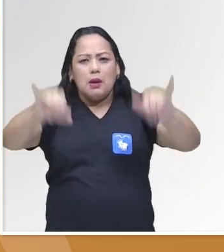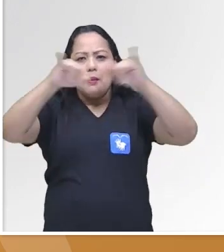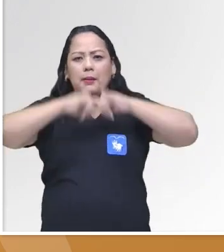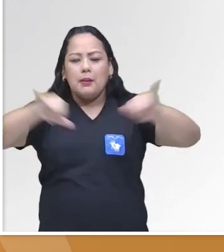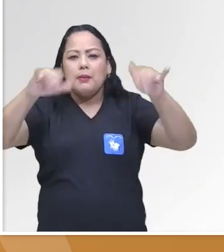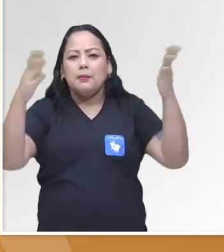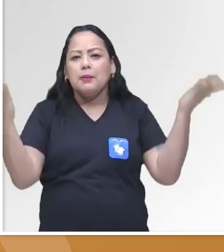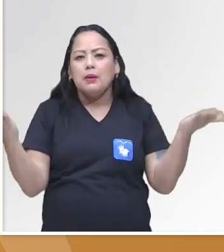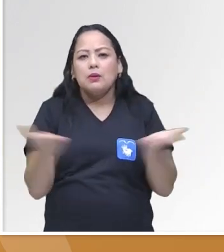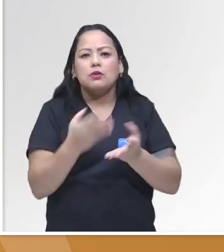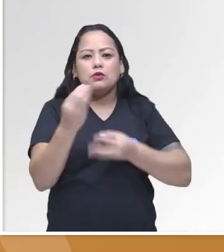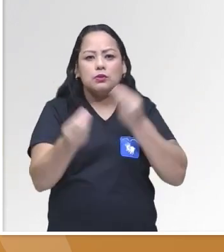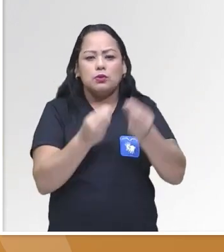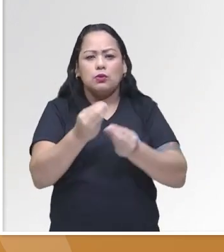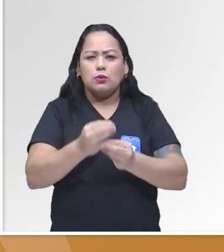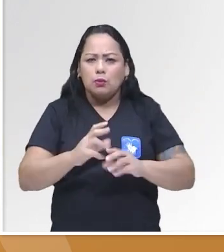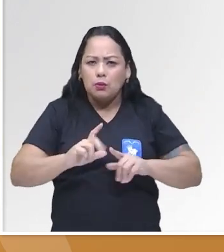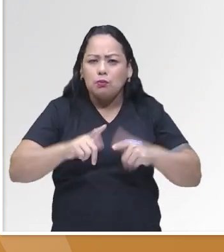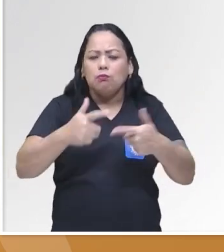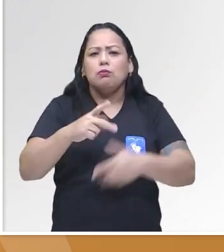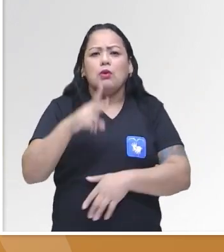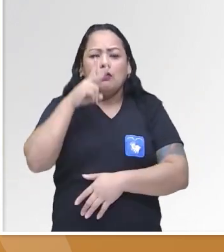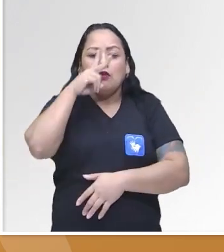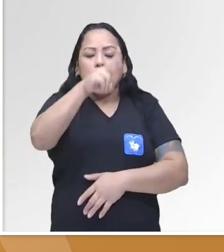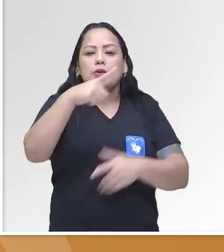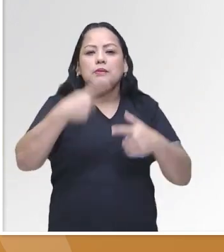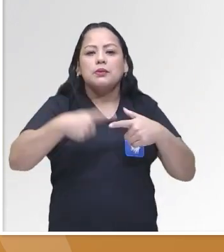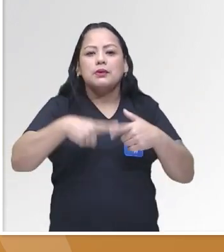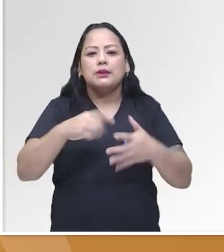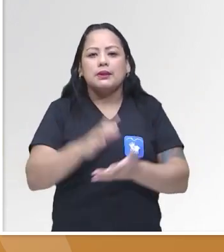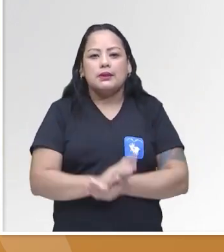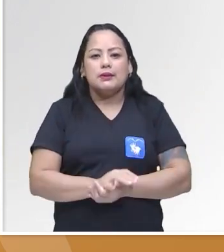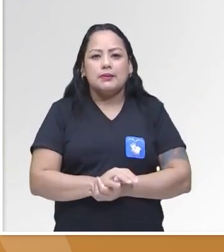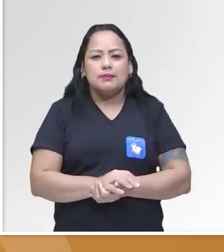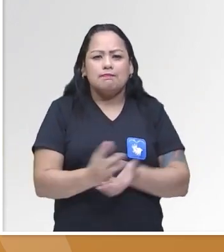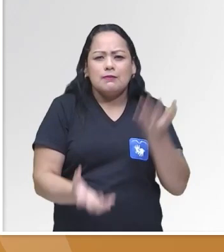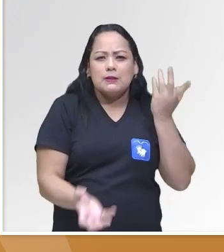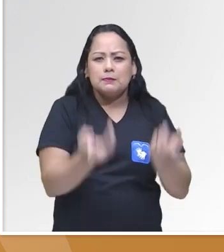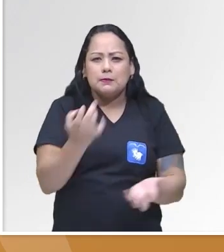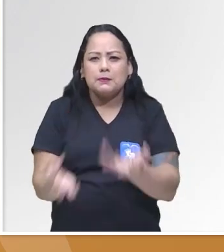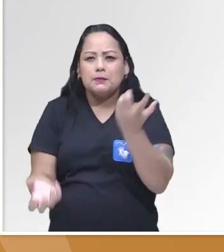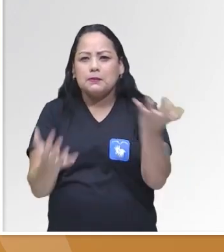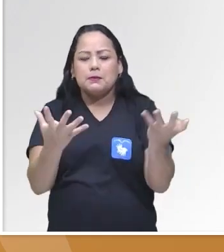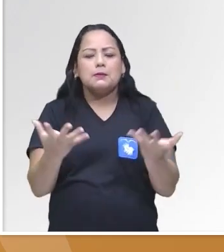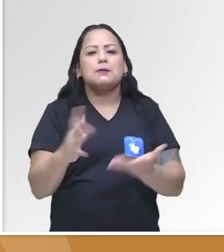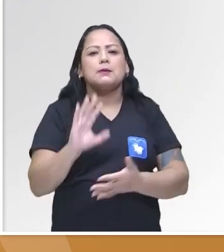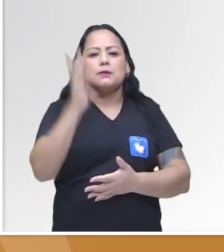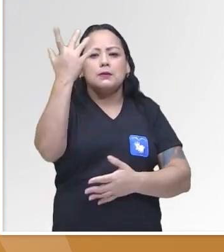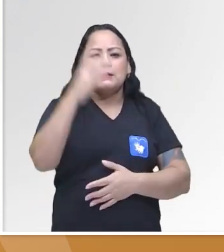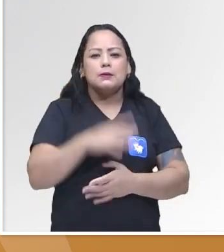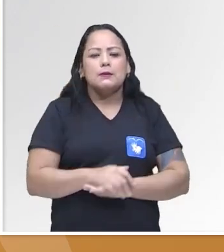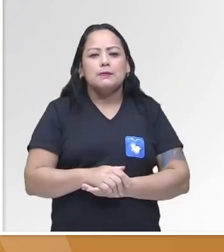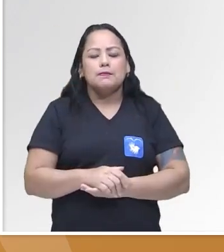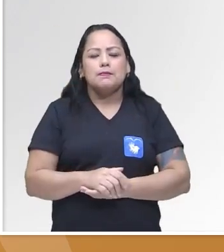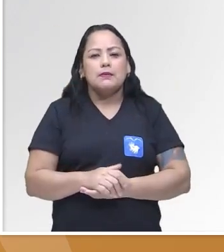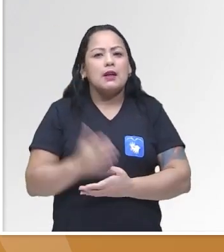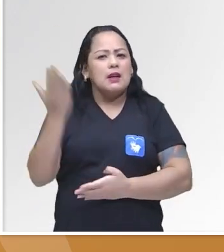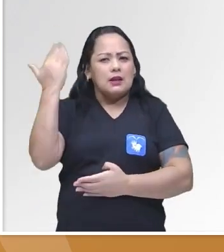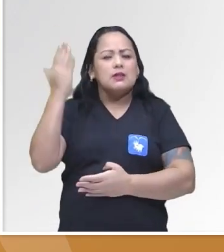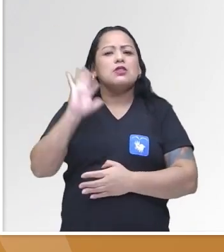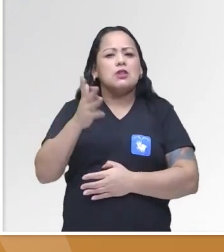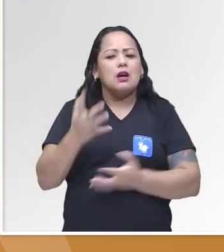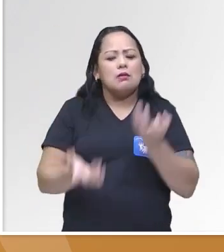com um gás a mais aí, por conta dessas queimadas que estão acontecendo. Não que já não acontecessem,